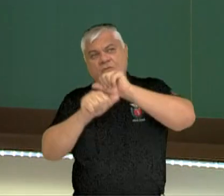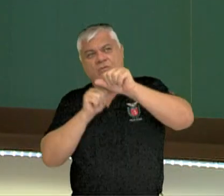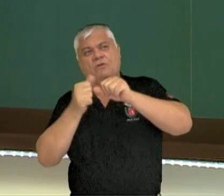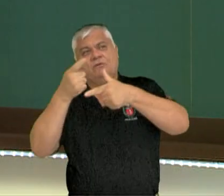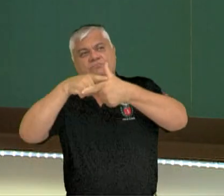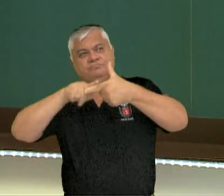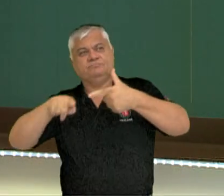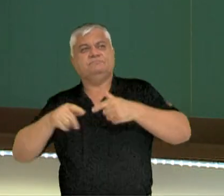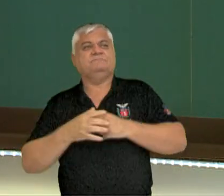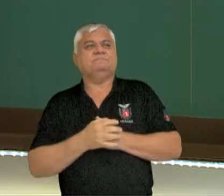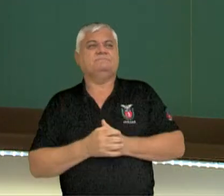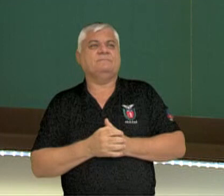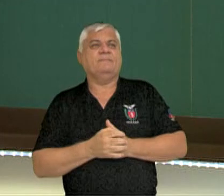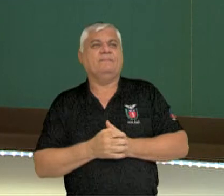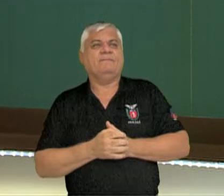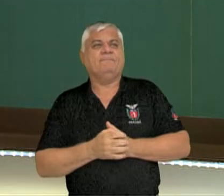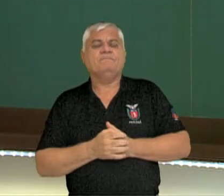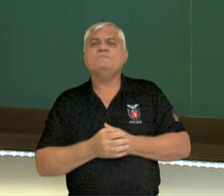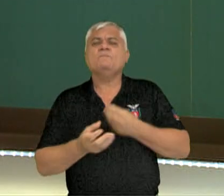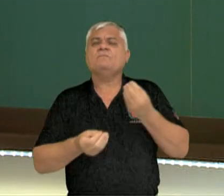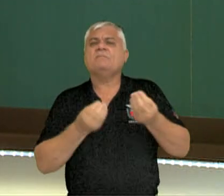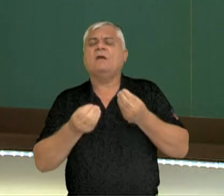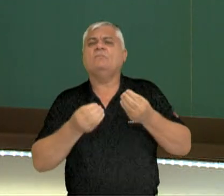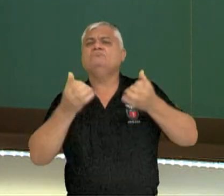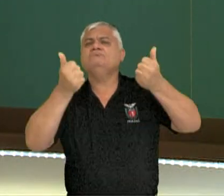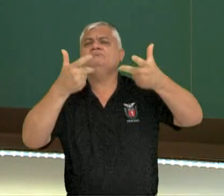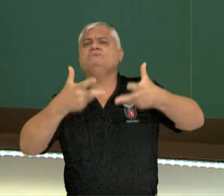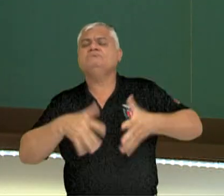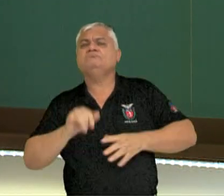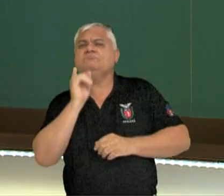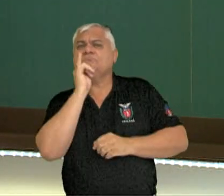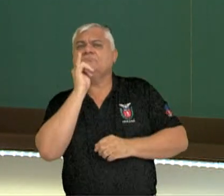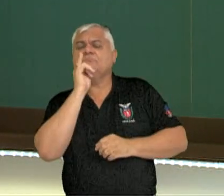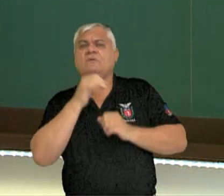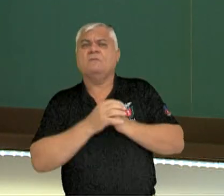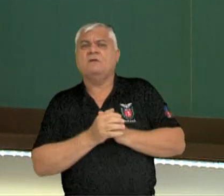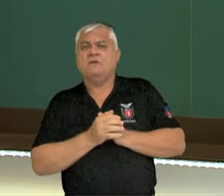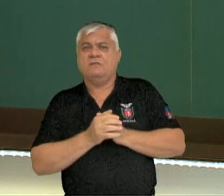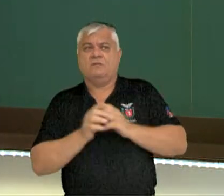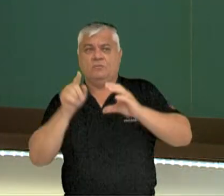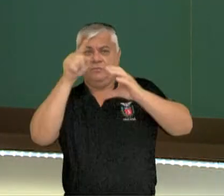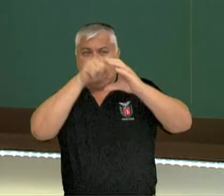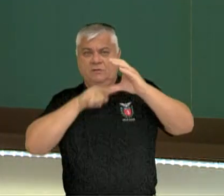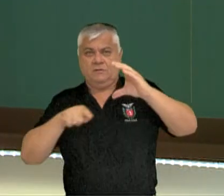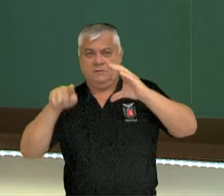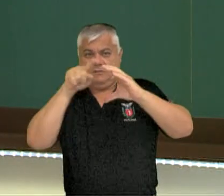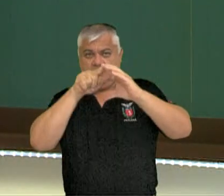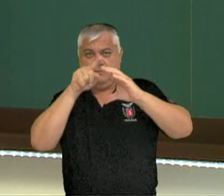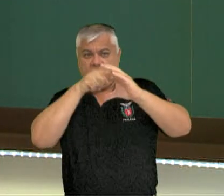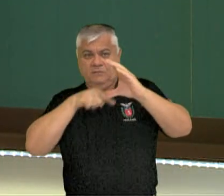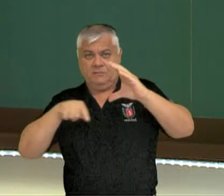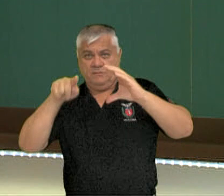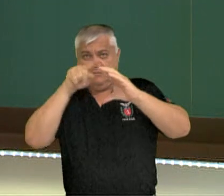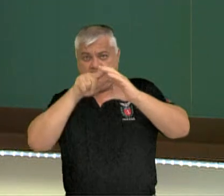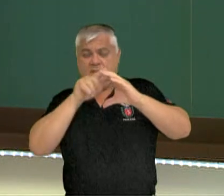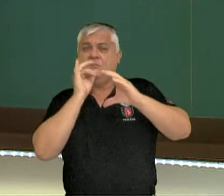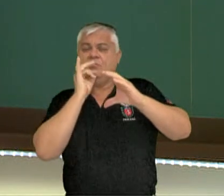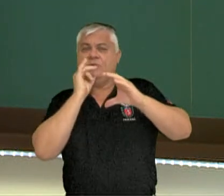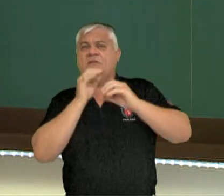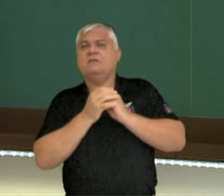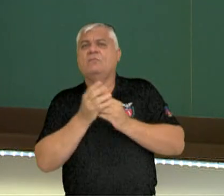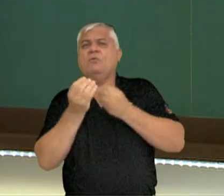para graus. Então, aí, vamos falar um pouquinho sobre, nós falamos sobre o ângulo, né, sobre a medida linear de